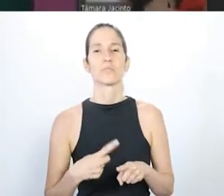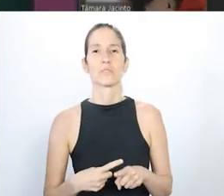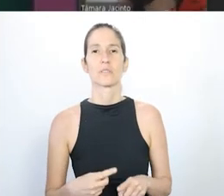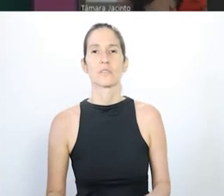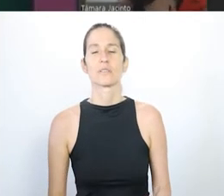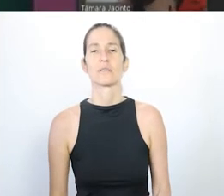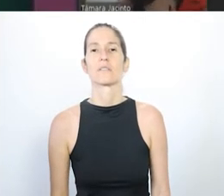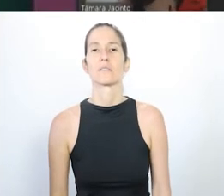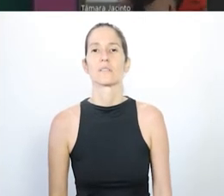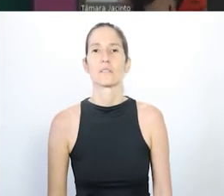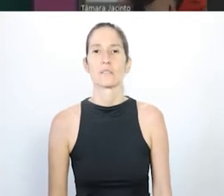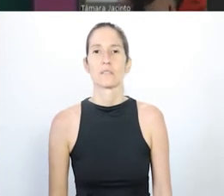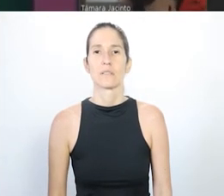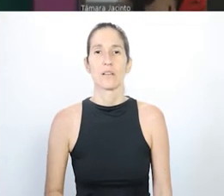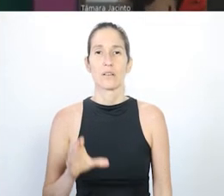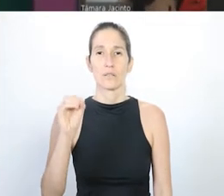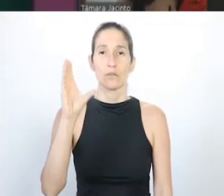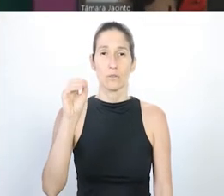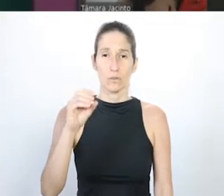Ceará,